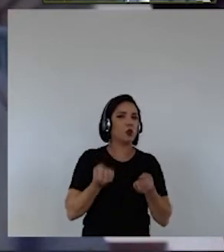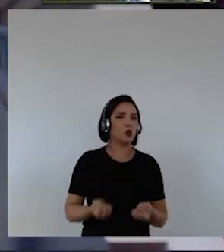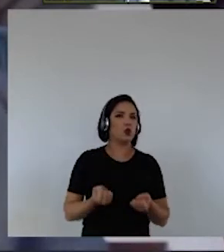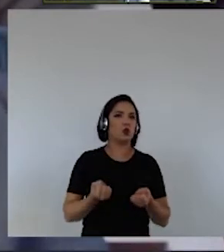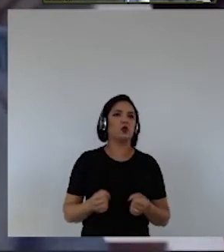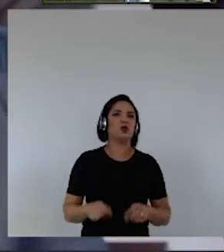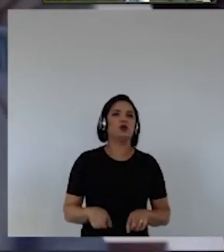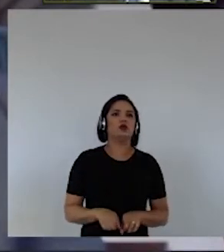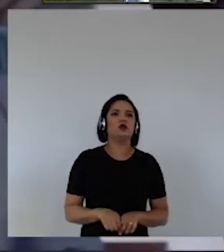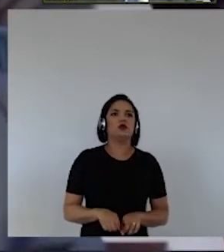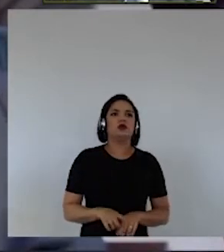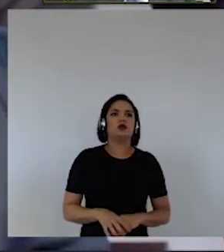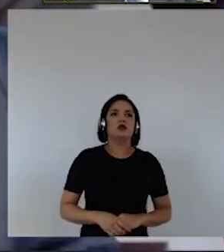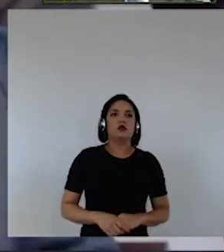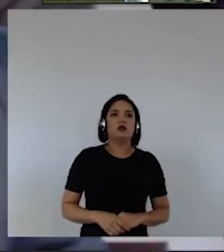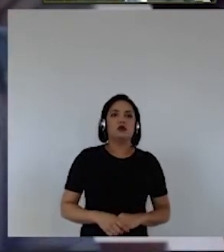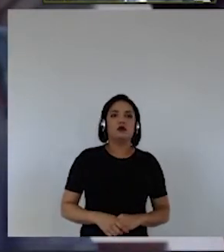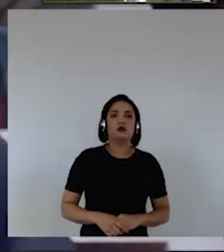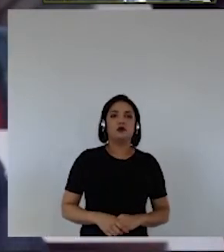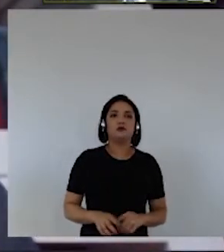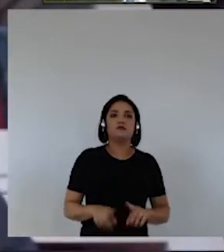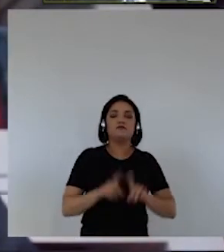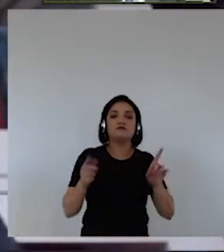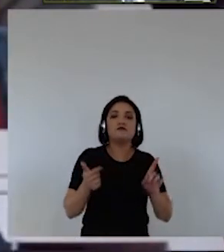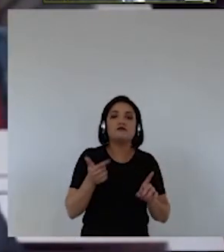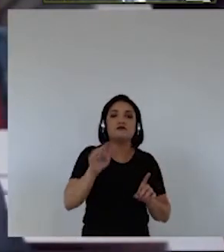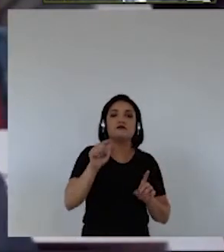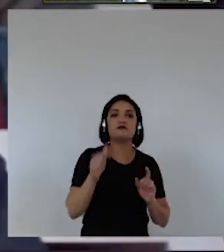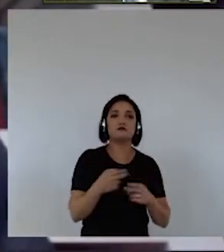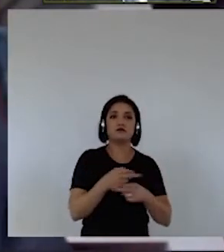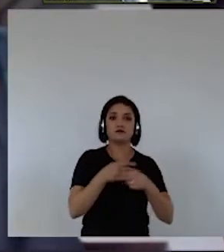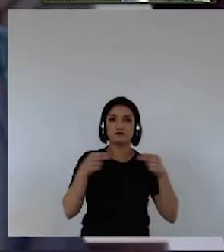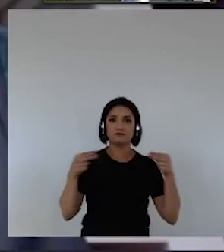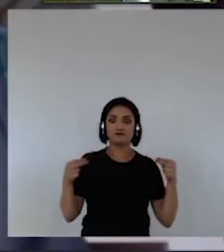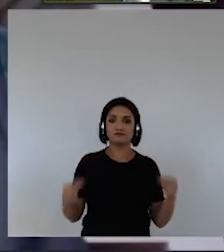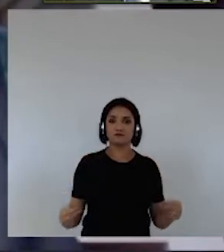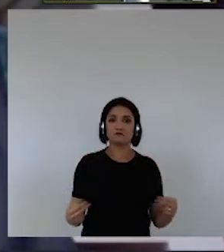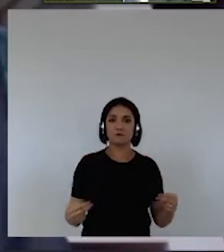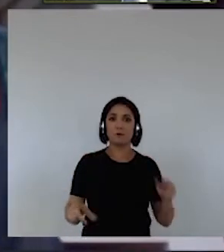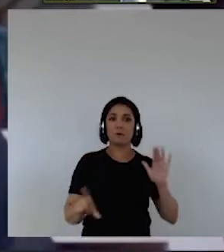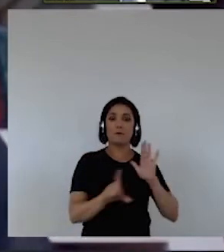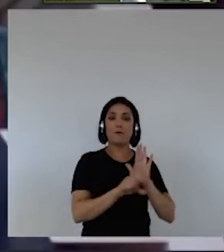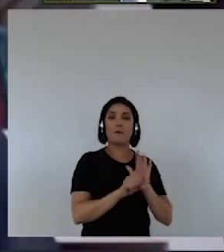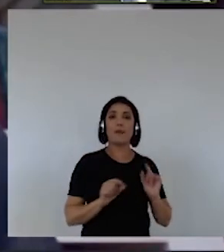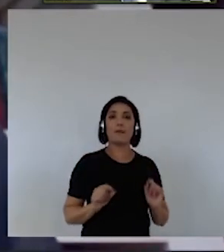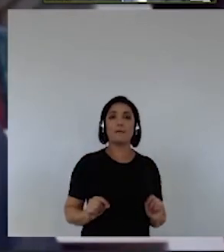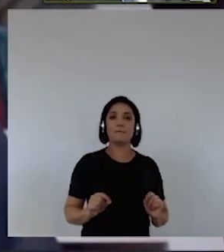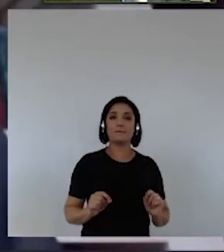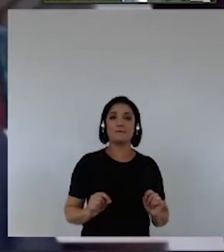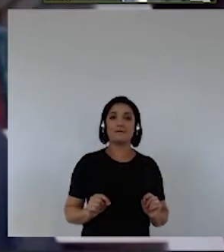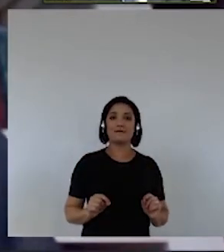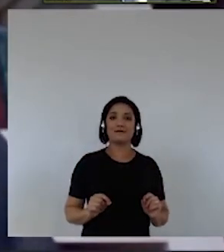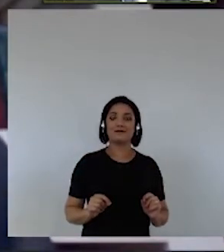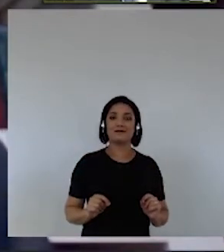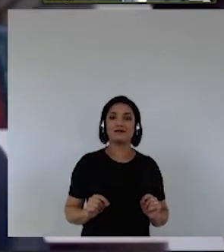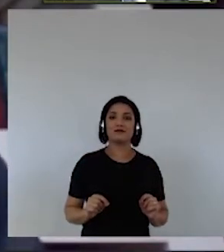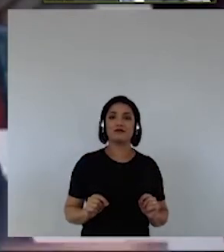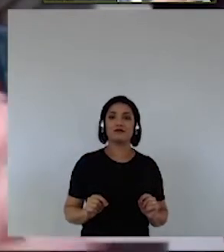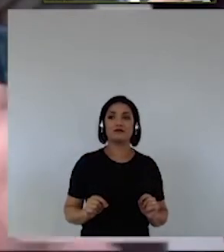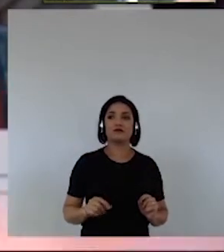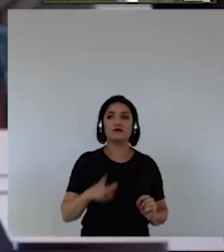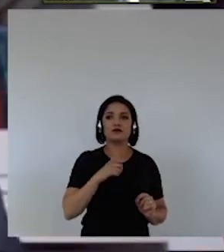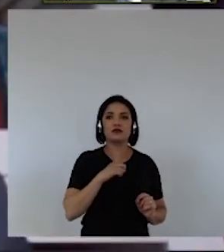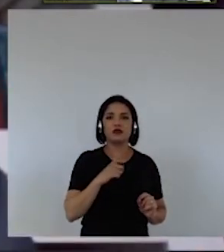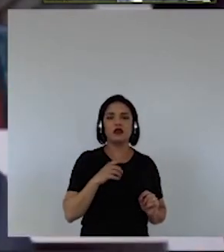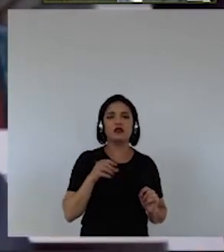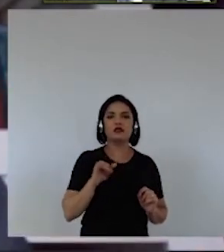muito grande. Agora, você tem mais um requisito, pelo menos na letra escrita da lei, que seria o enriquecimento da parte